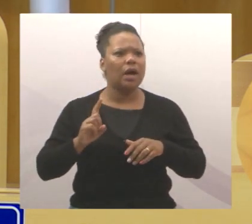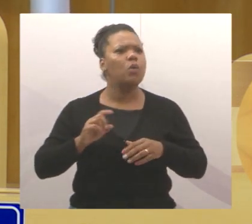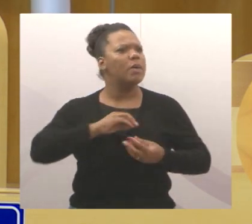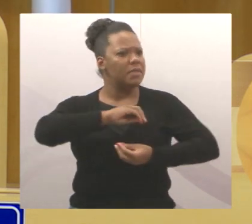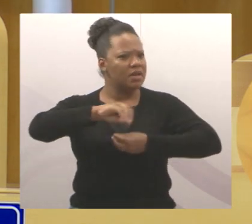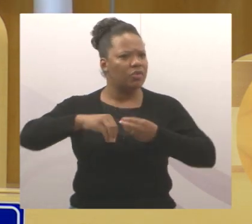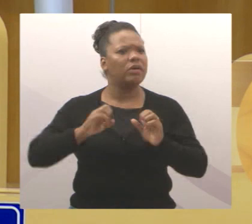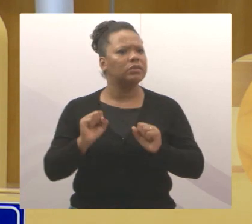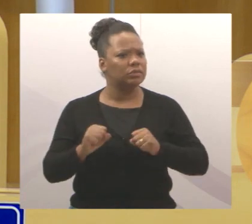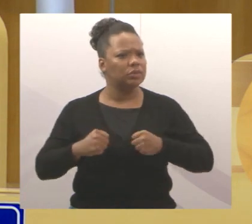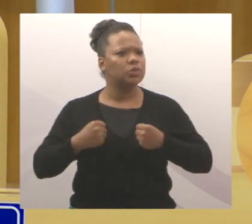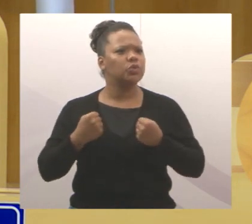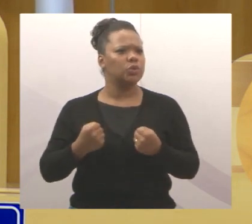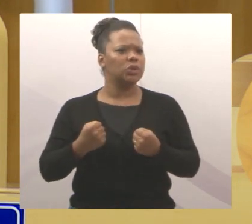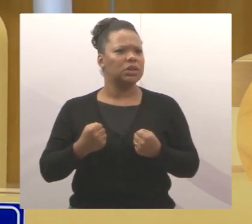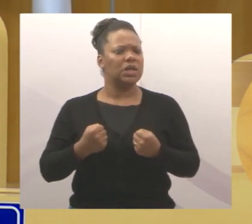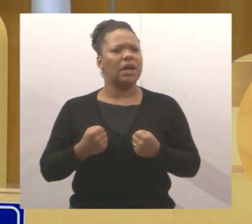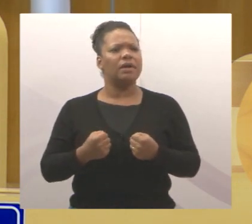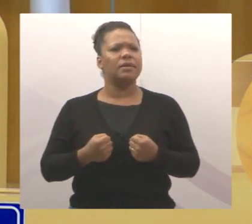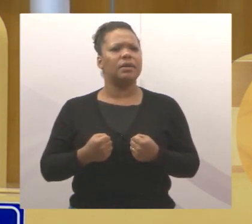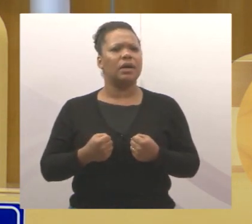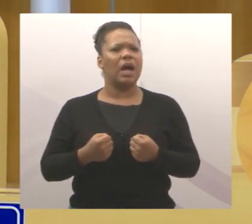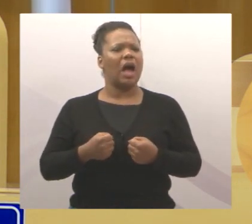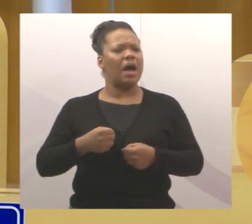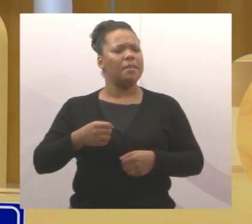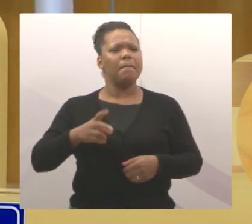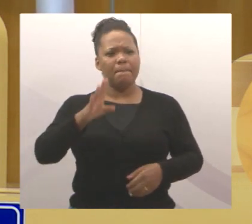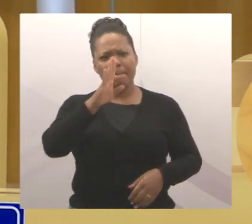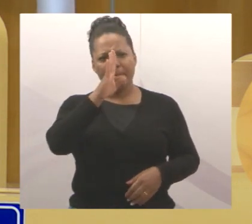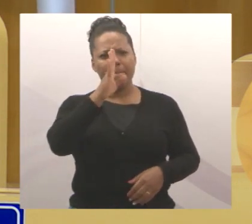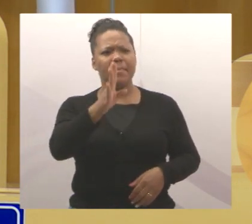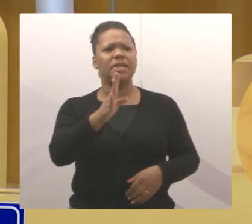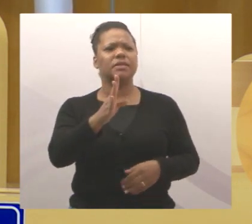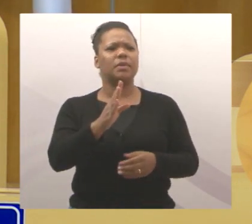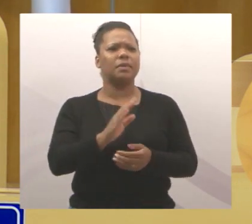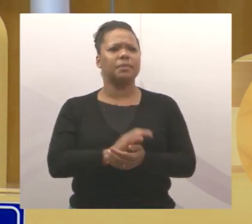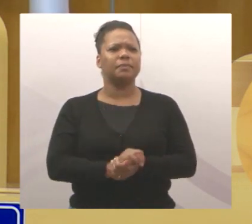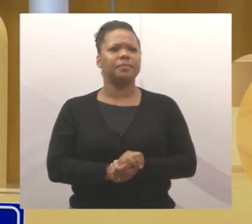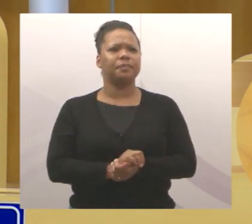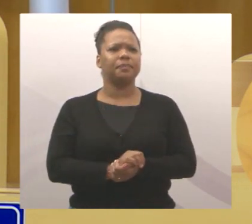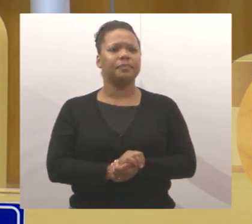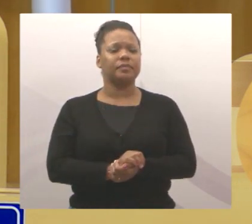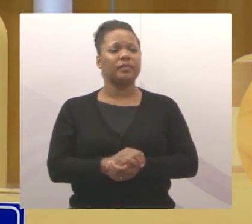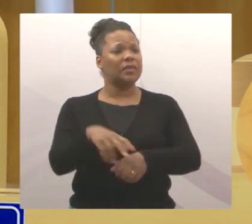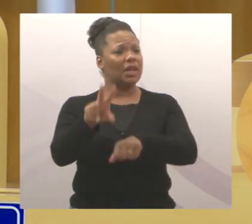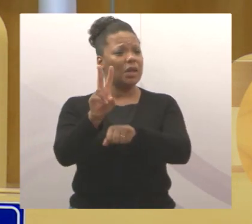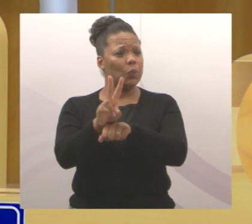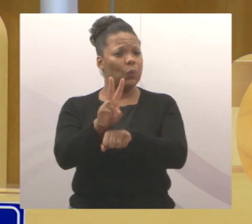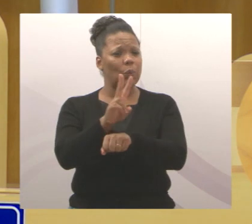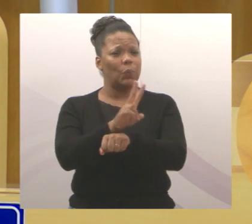conveniente. Eu fui eleito para fazer o que tem que ser feito, principalmente em